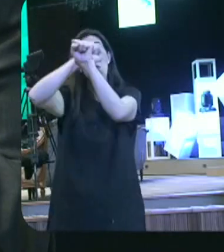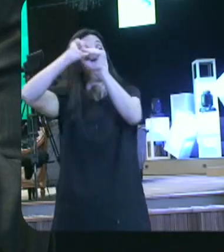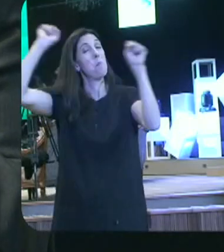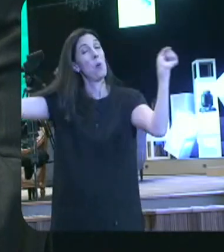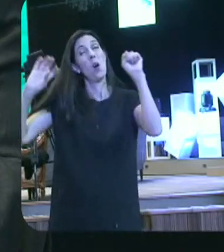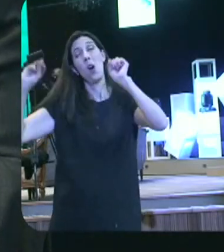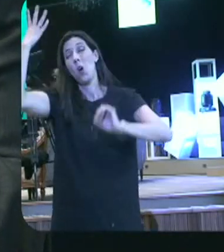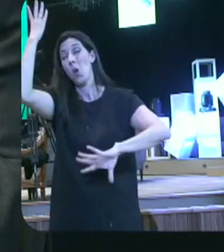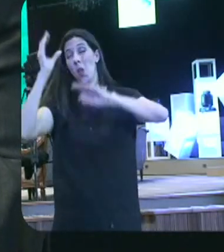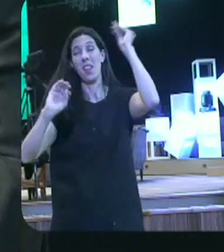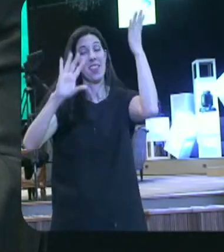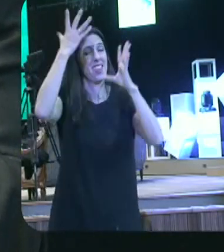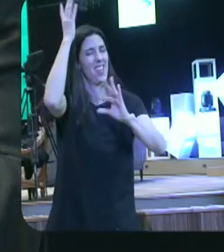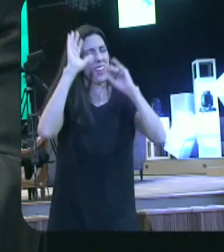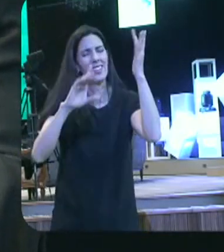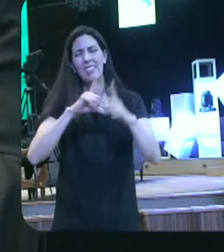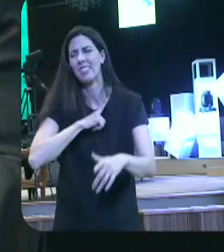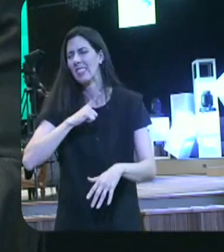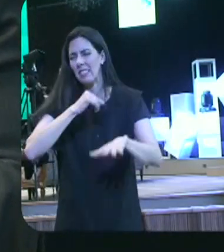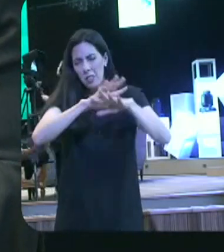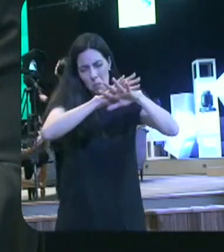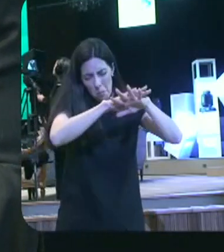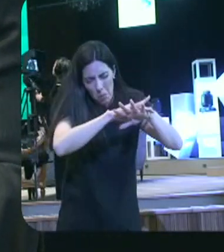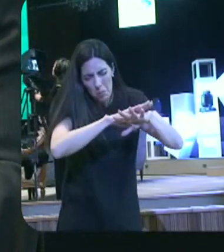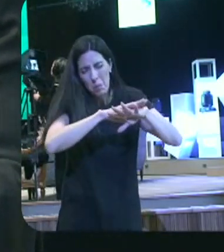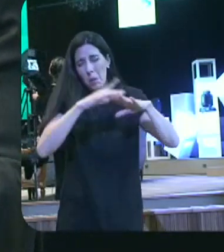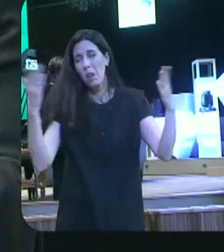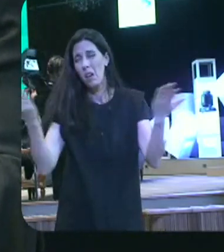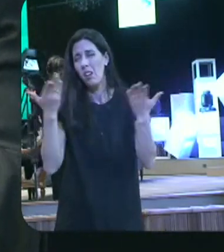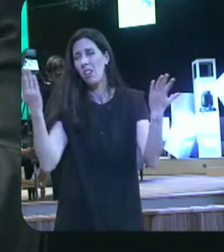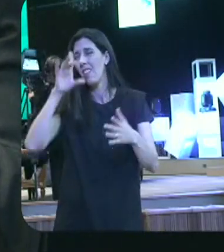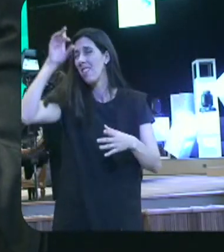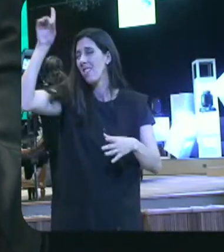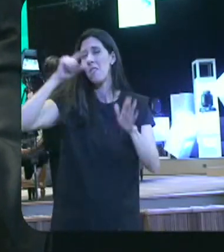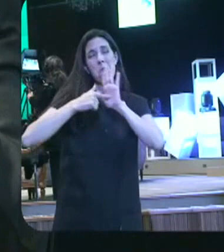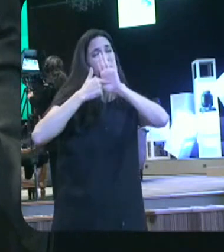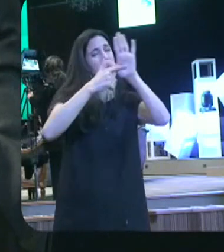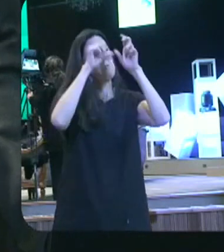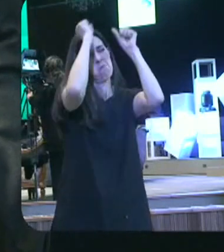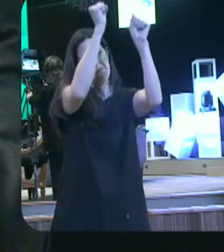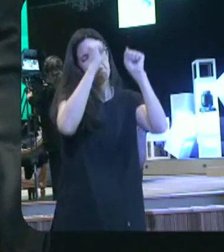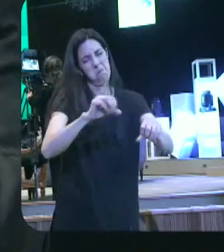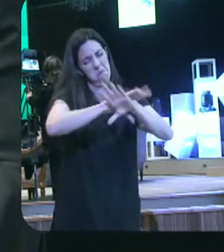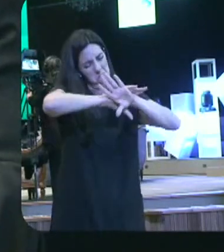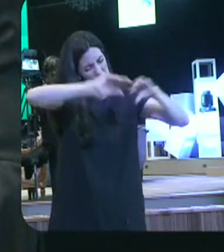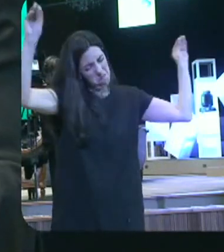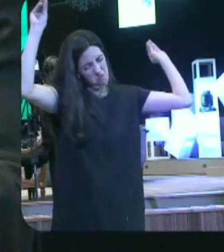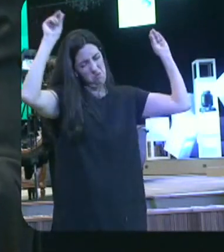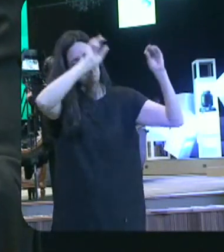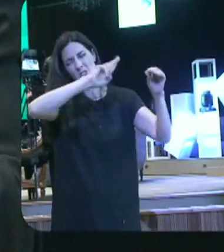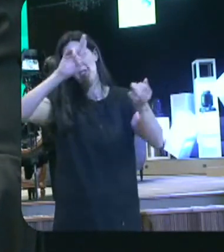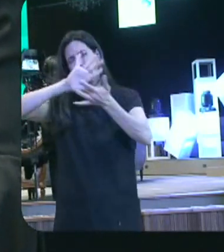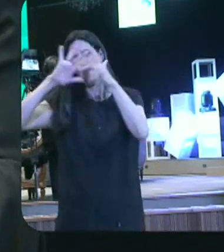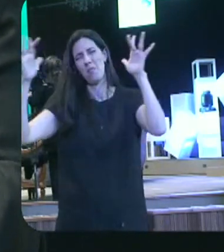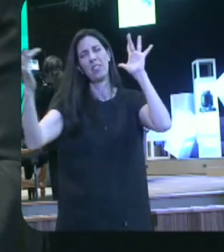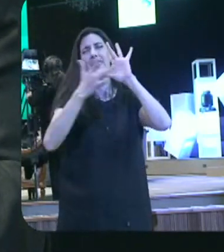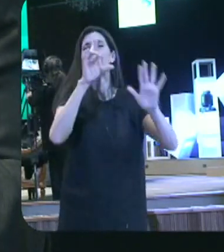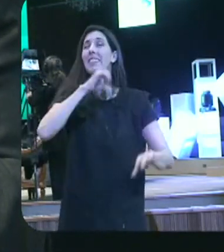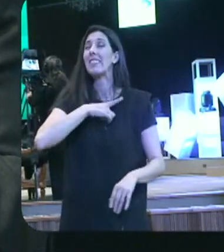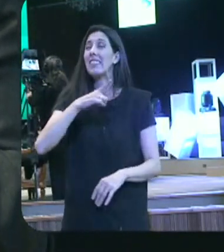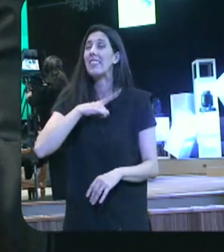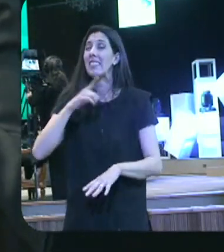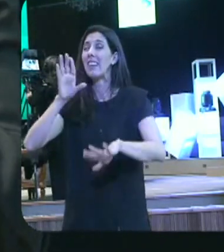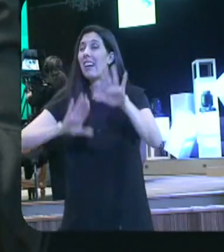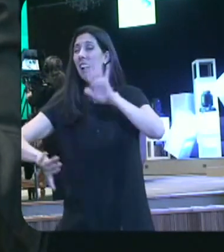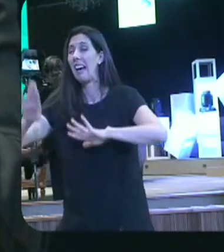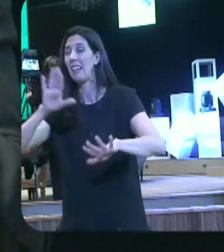aconteçam. Se há enfermidades no meio do teu povo, Senhor, revela o teu poder curador. Se há,